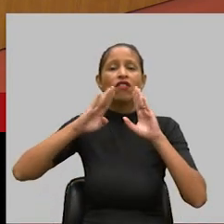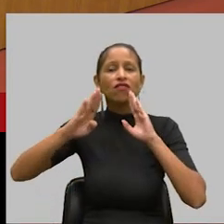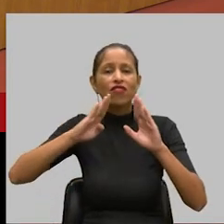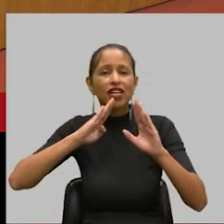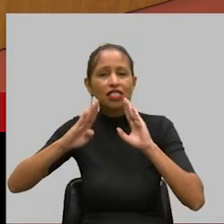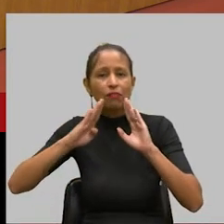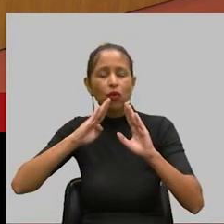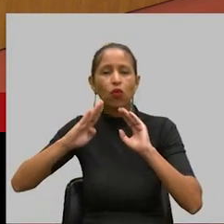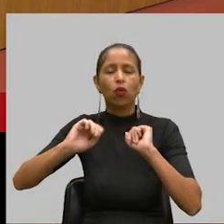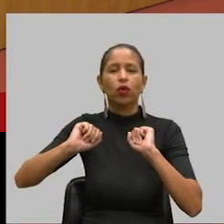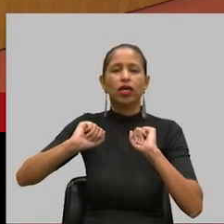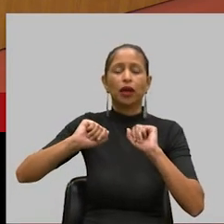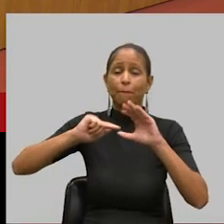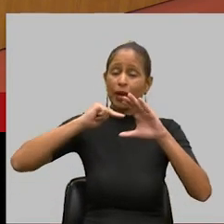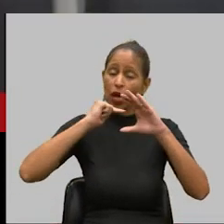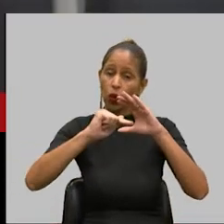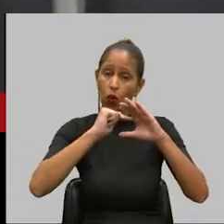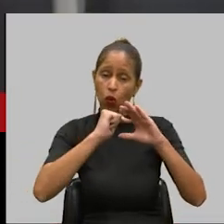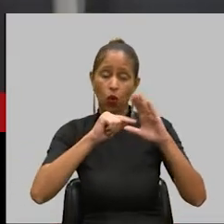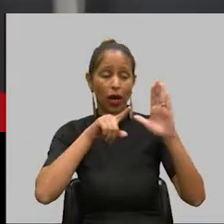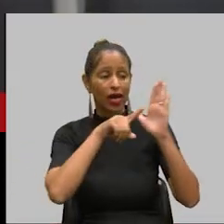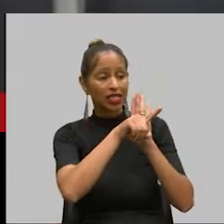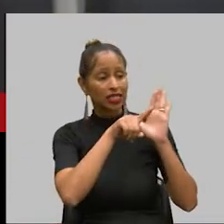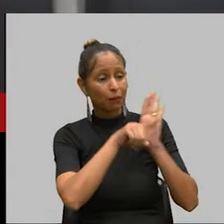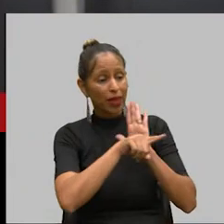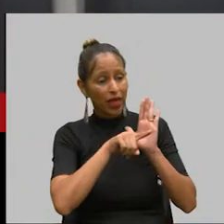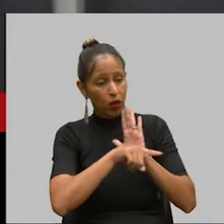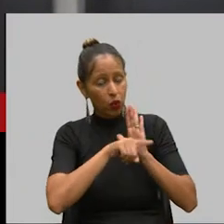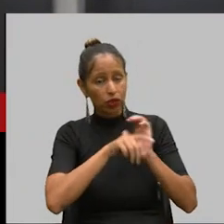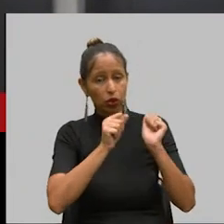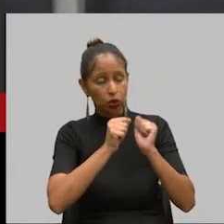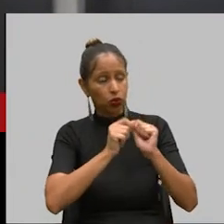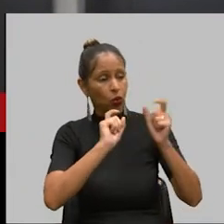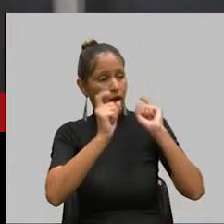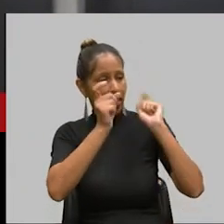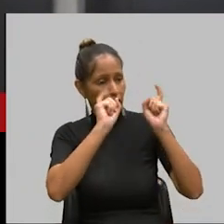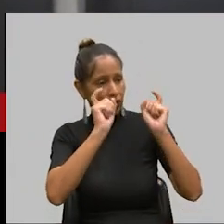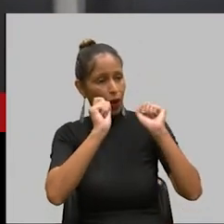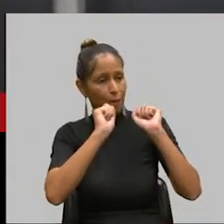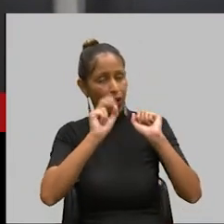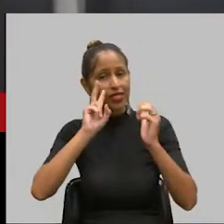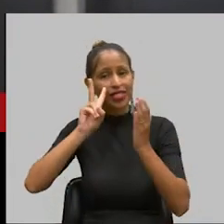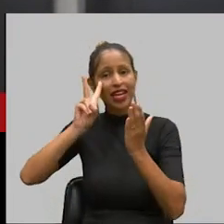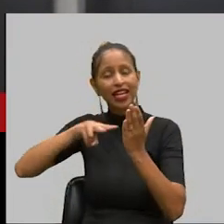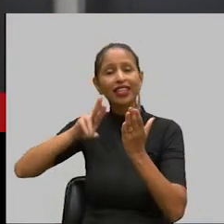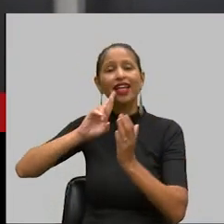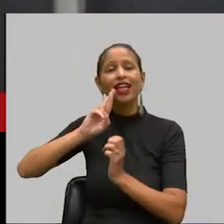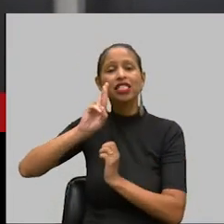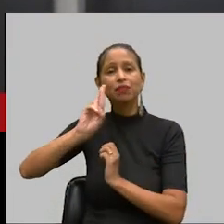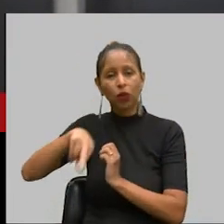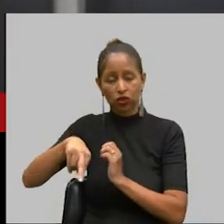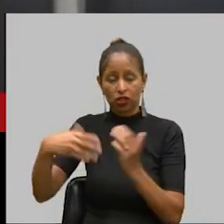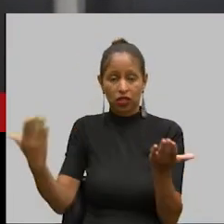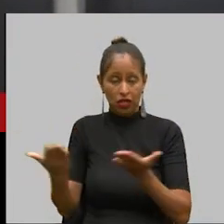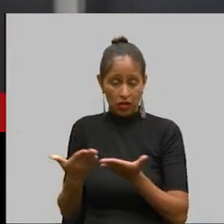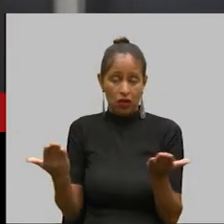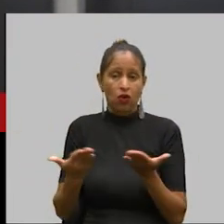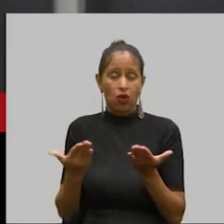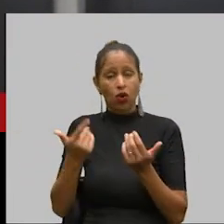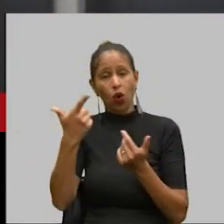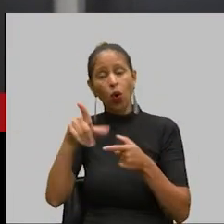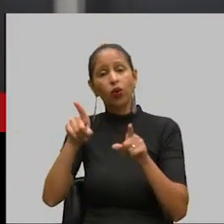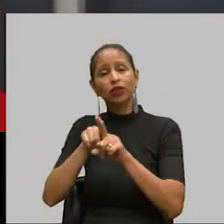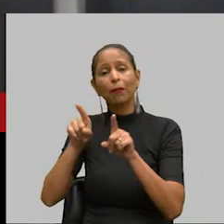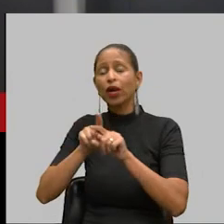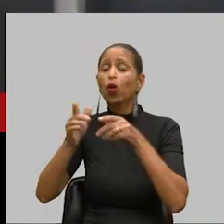Google as perguntas serão encaminhadas a coordenação da reunião e poderão ser lidas e respondidas na fase de debates ou também a